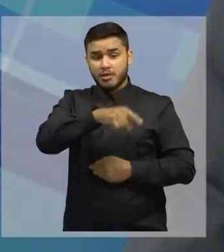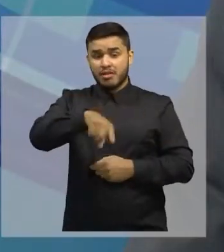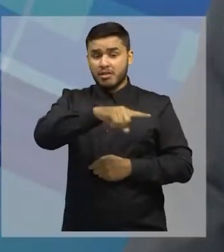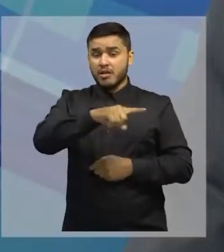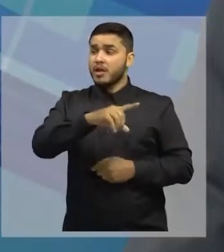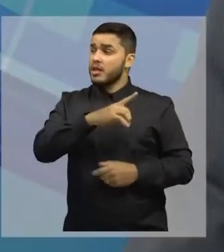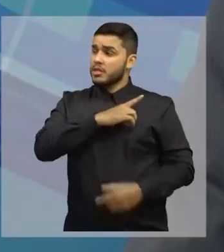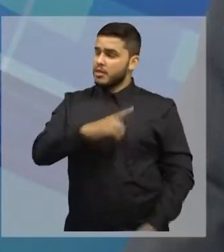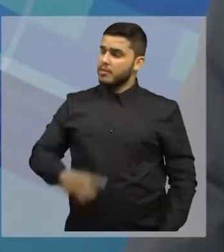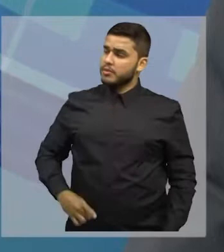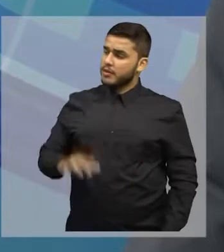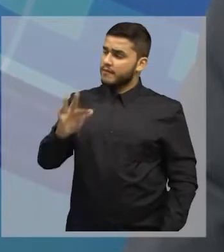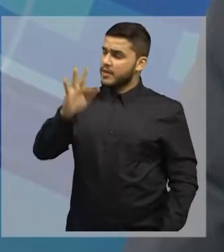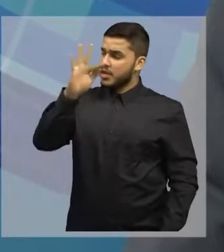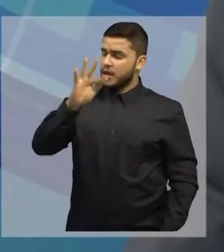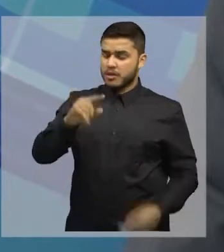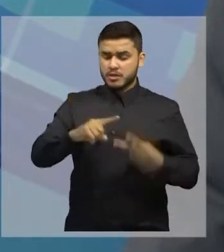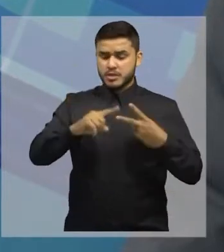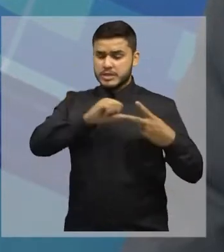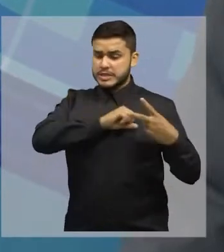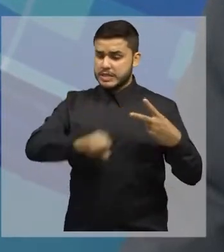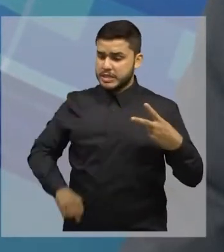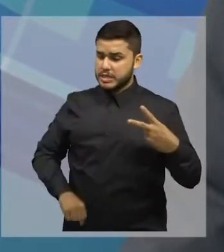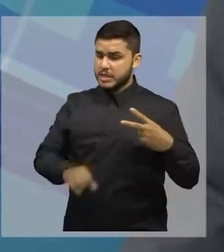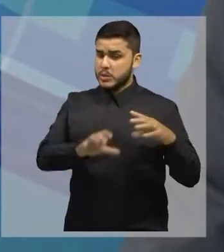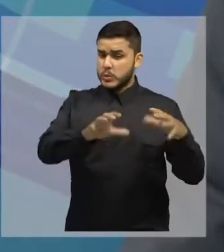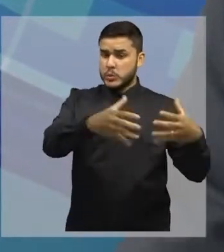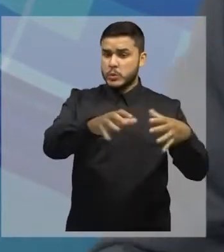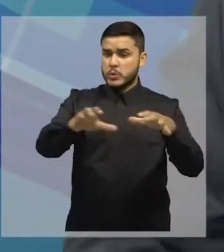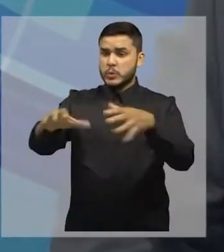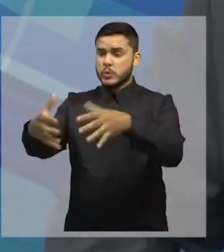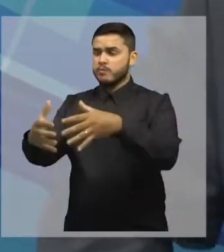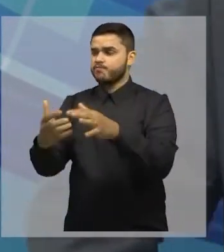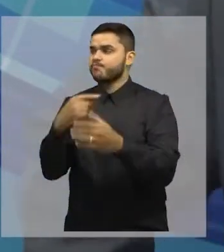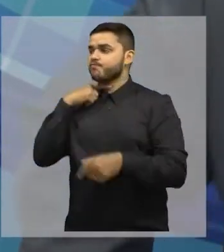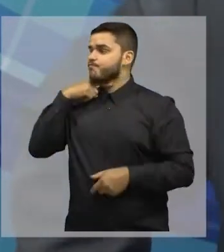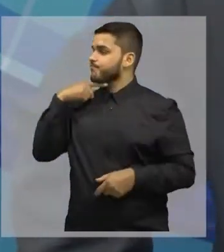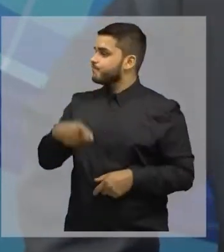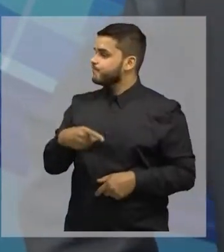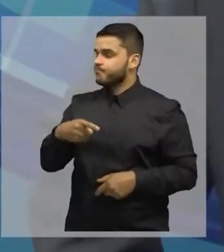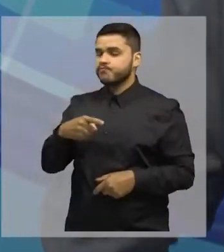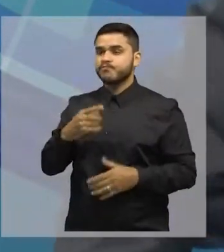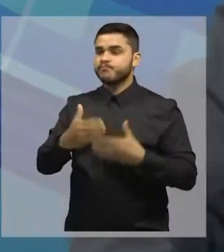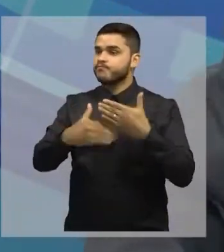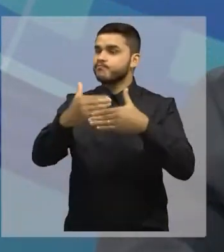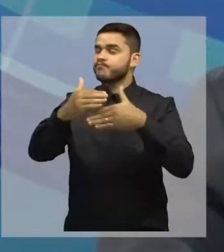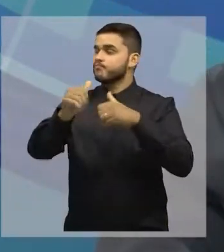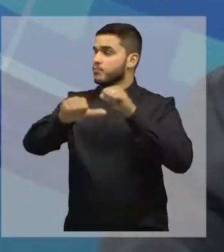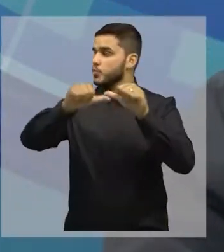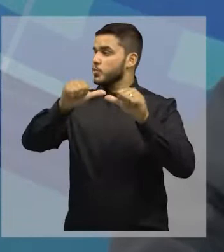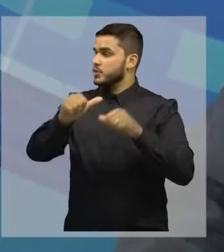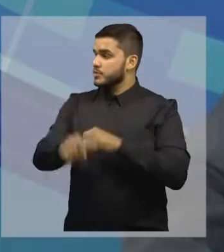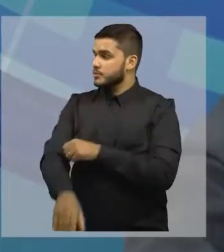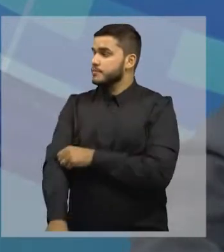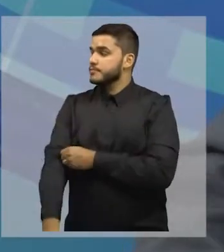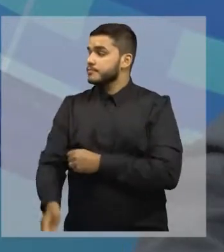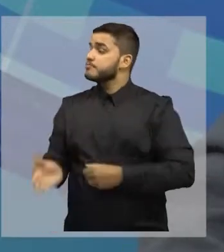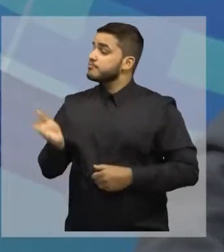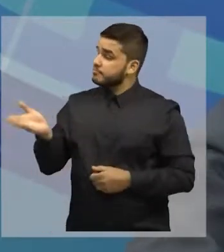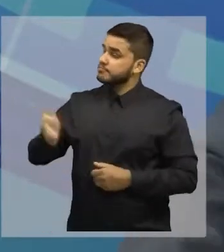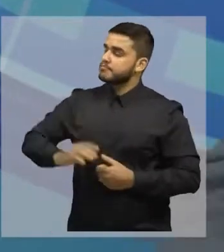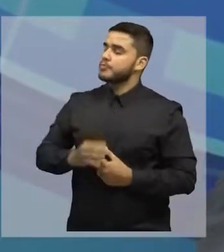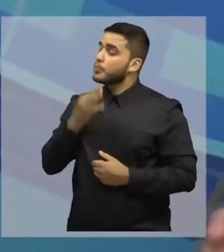liderar, digamos, esse movimento, ainda que a agenda venha de lá. Arnaldo, prazer estar de volta aqui no